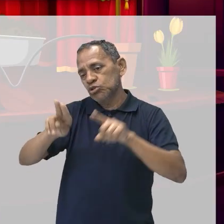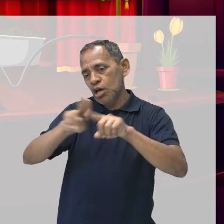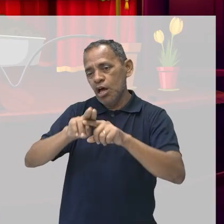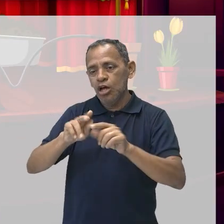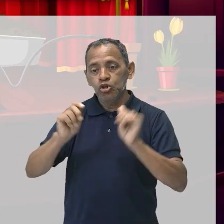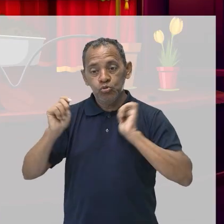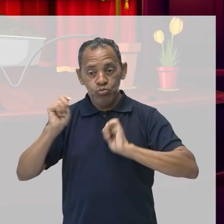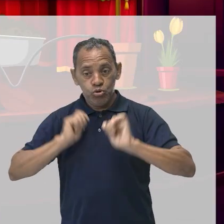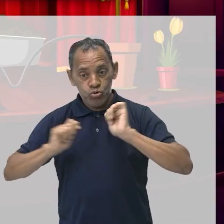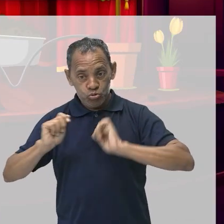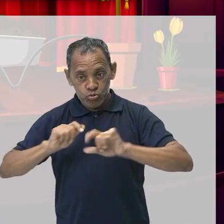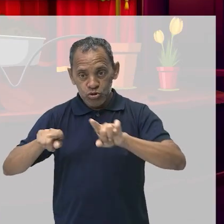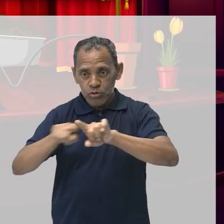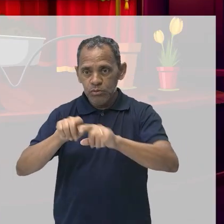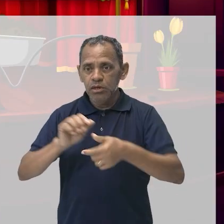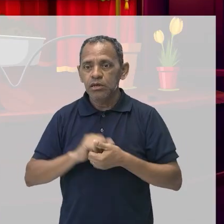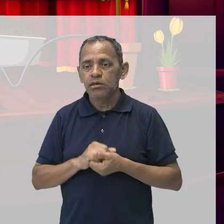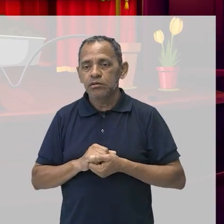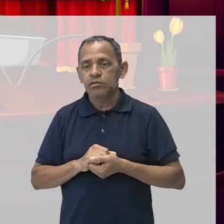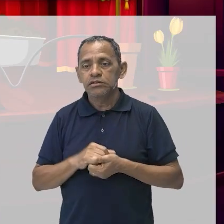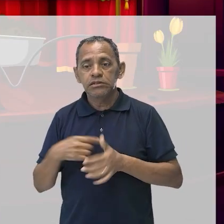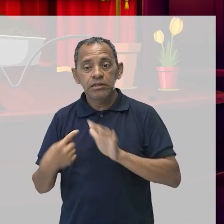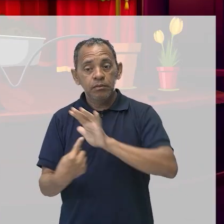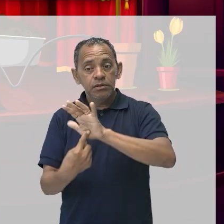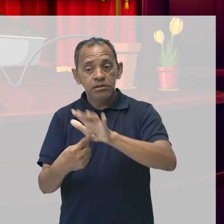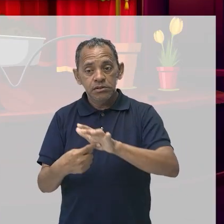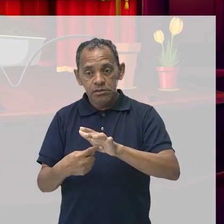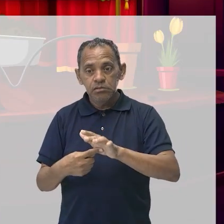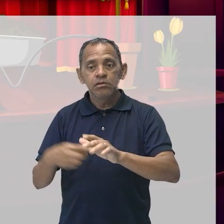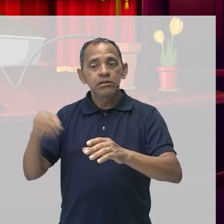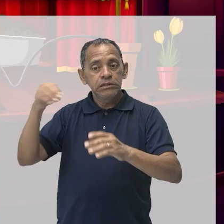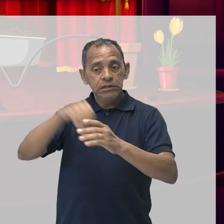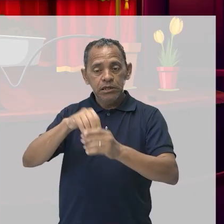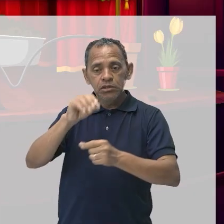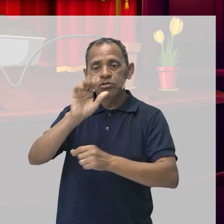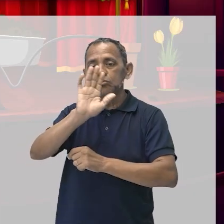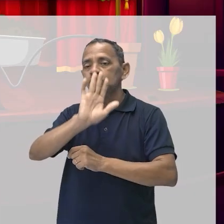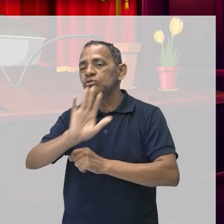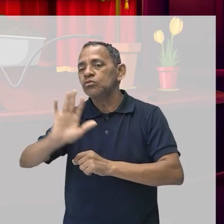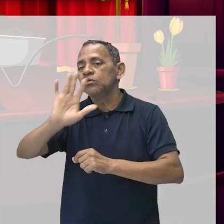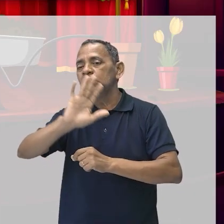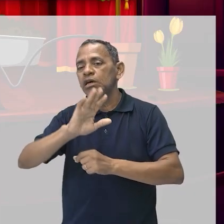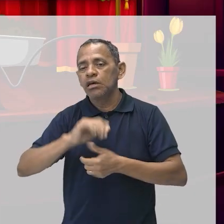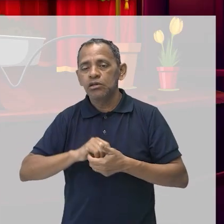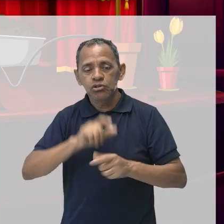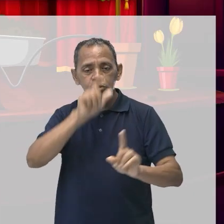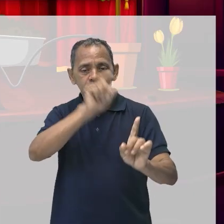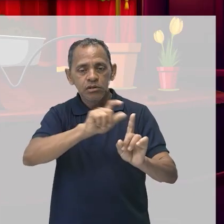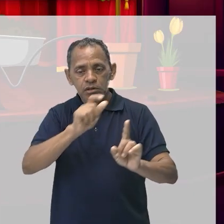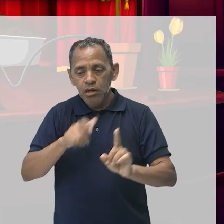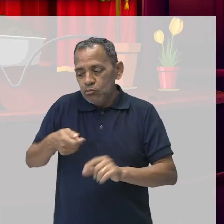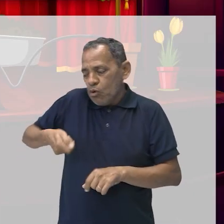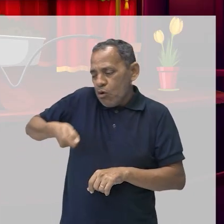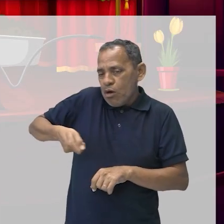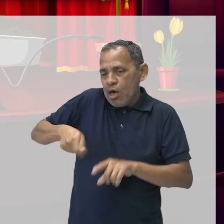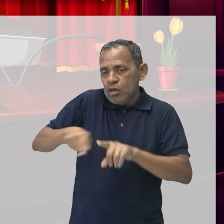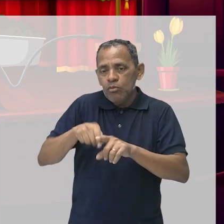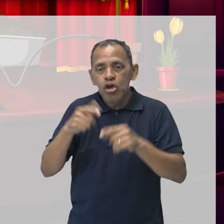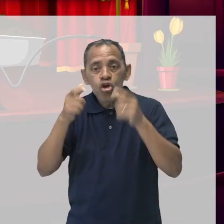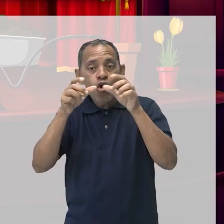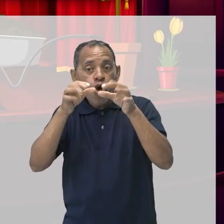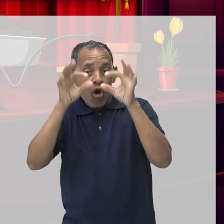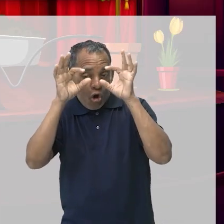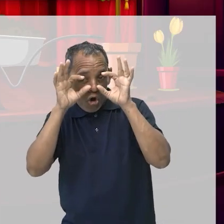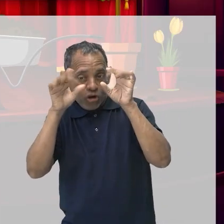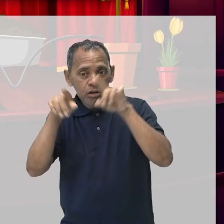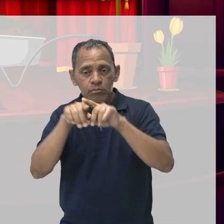atores em cena, que fazem parte do universo do personagem, como bengalas, óculos, joias ou